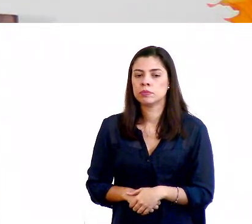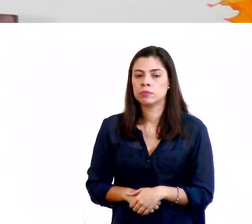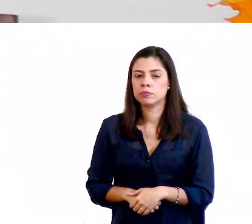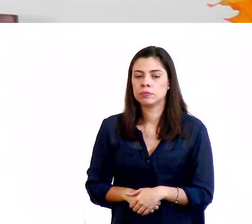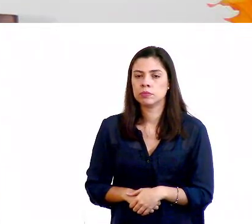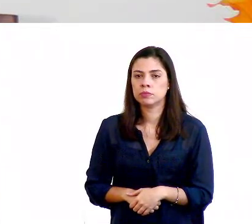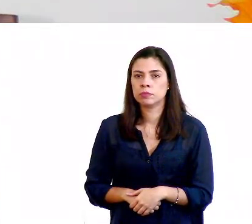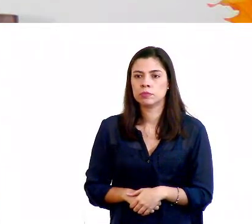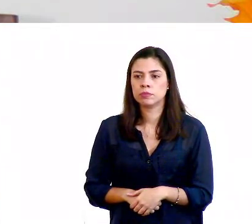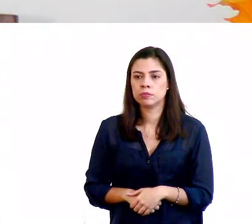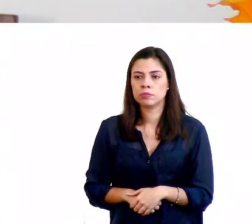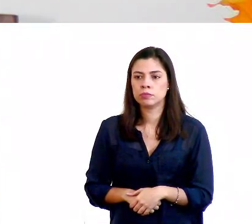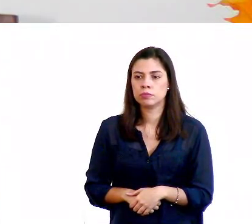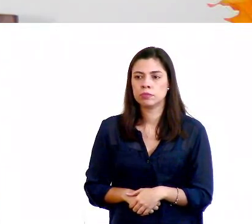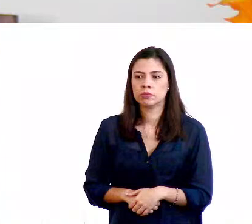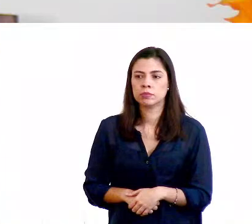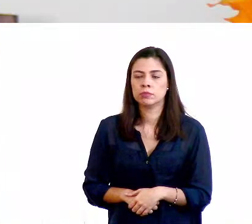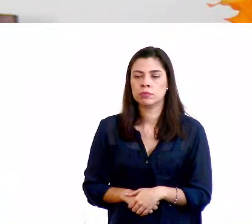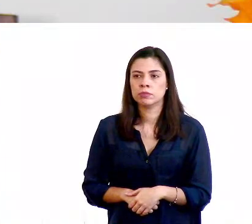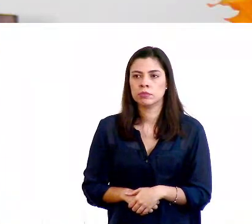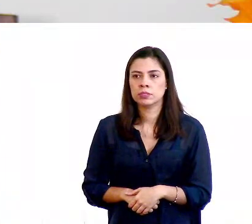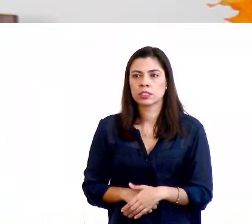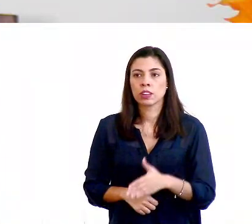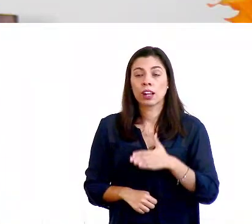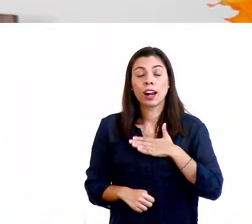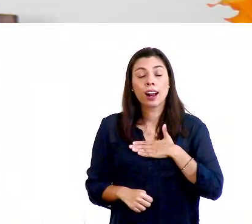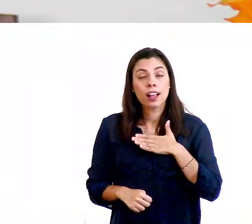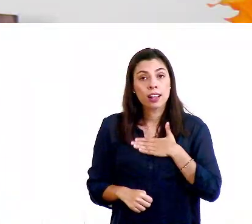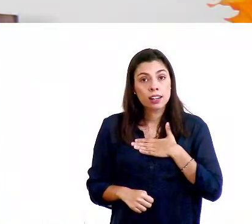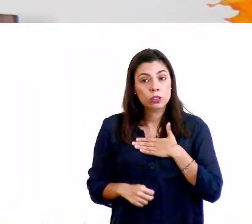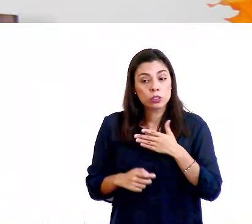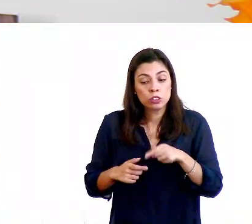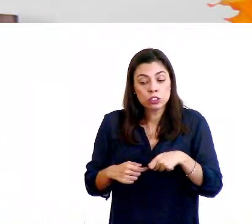A garantia sou eu.